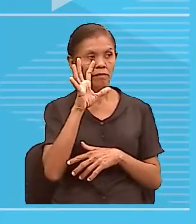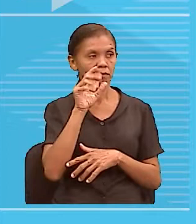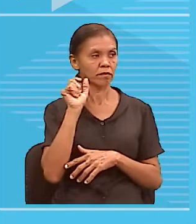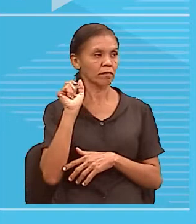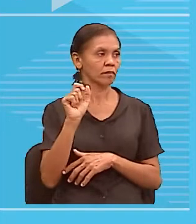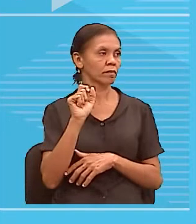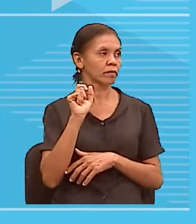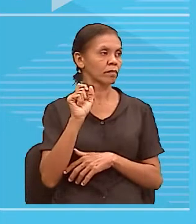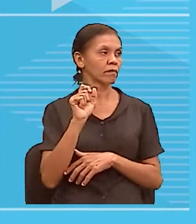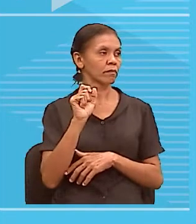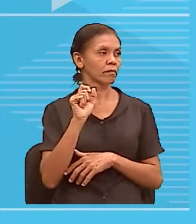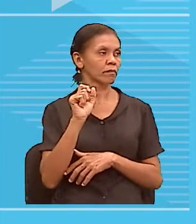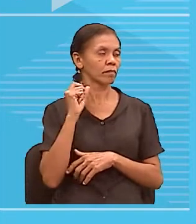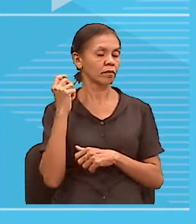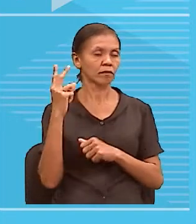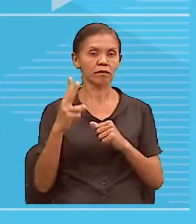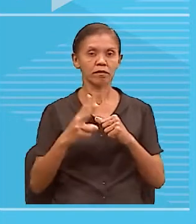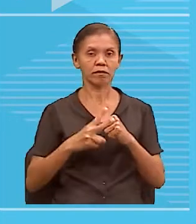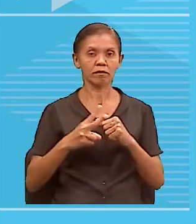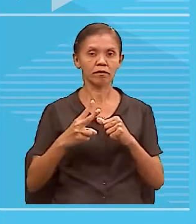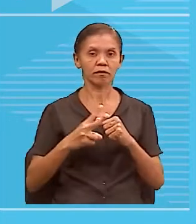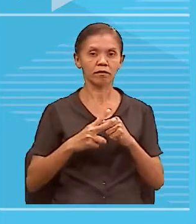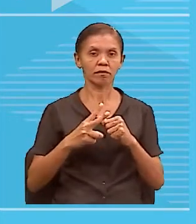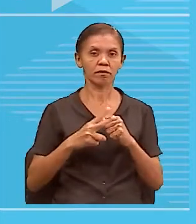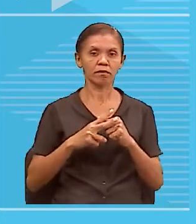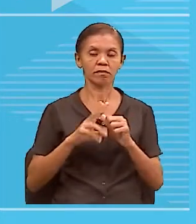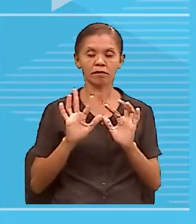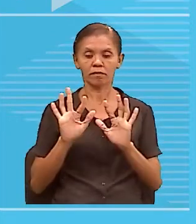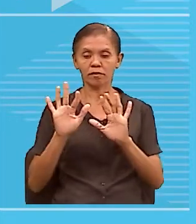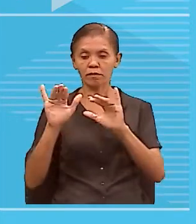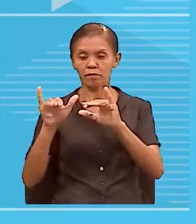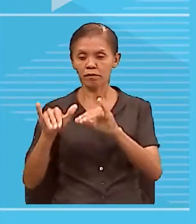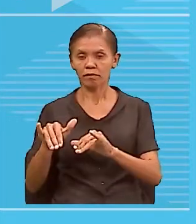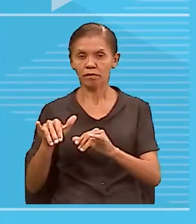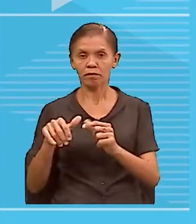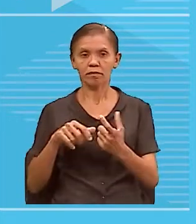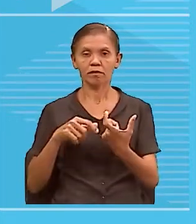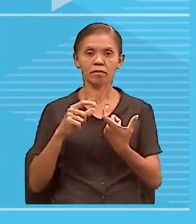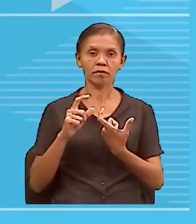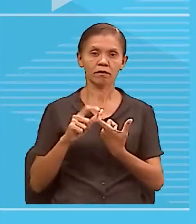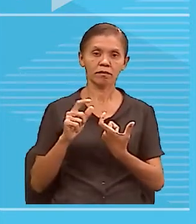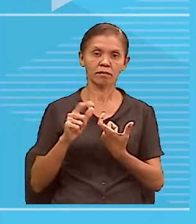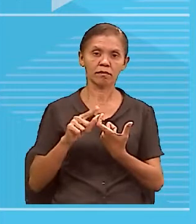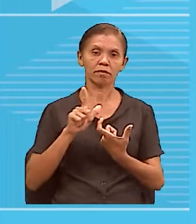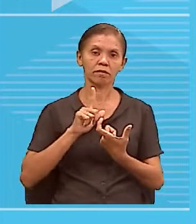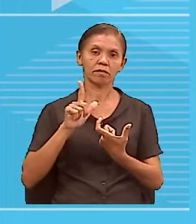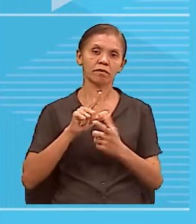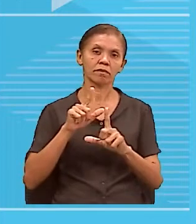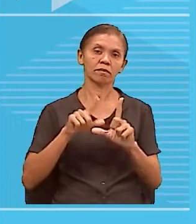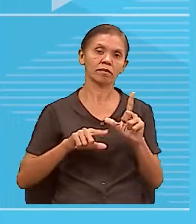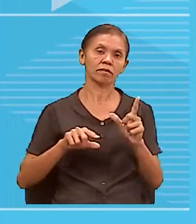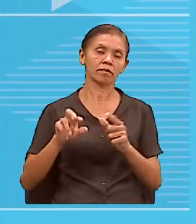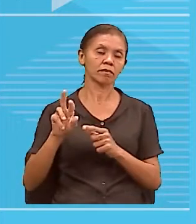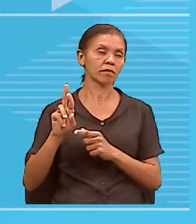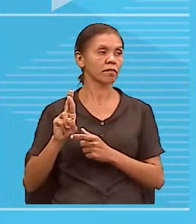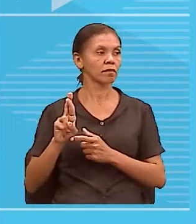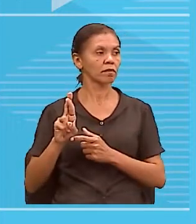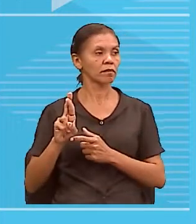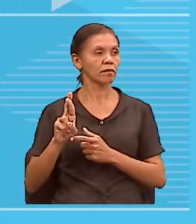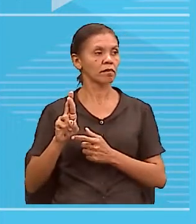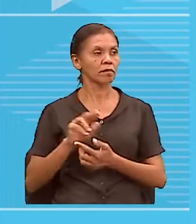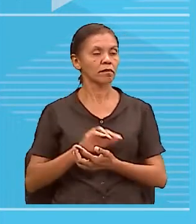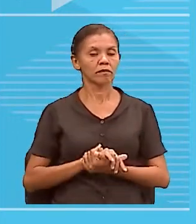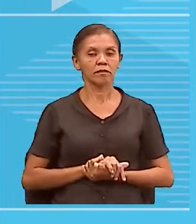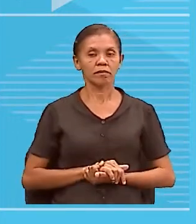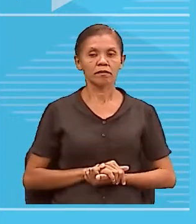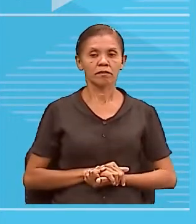final em espanhol com de então vai ficar beber make a cola a questão